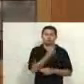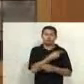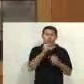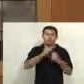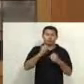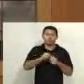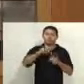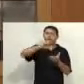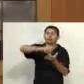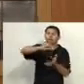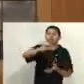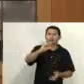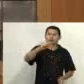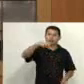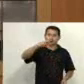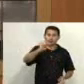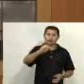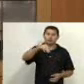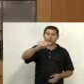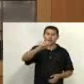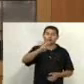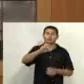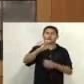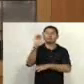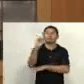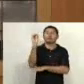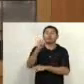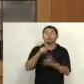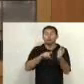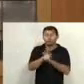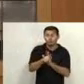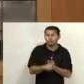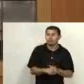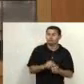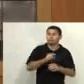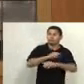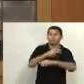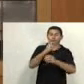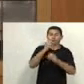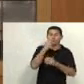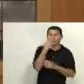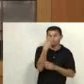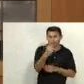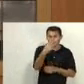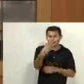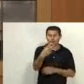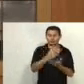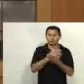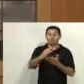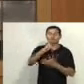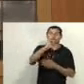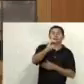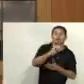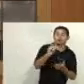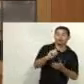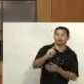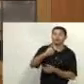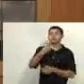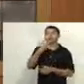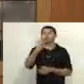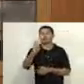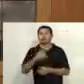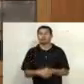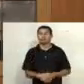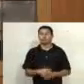fez. Santa Maria, né, Rio Grande do Sul, pergunta: professor, explique por que na figura 3 a curva partiu de 0 e não de 15. Os alunos